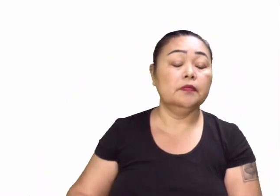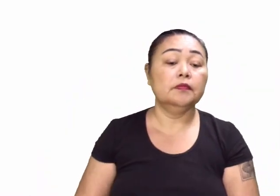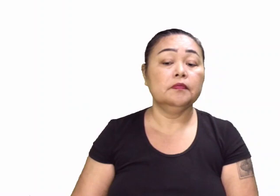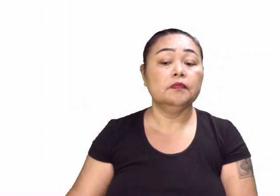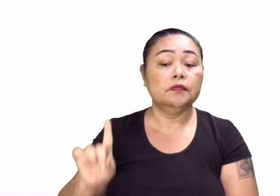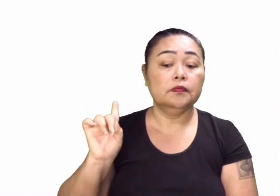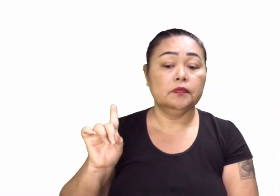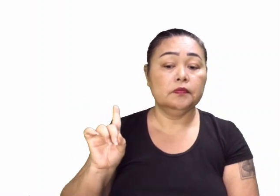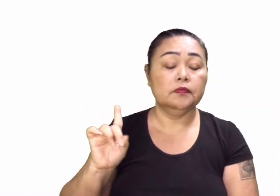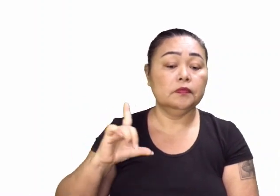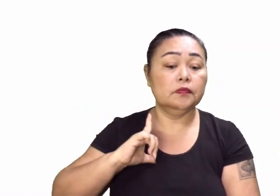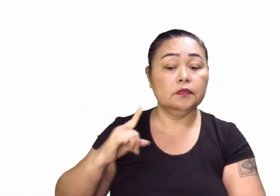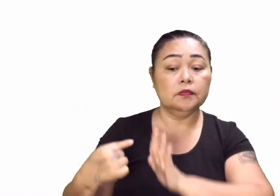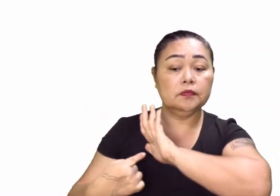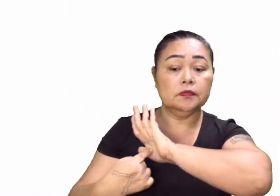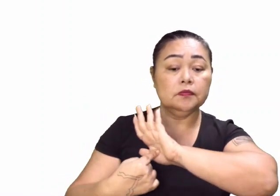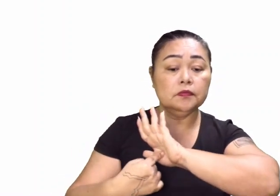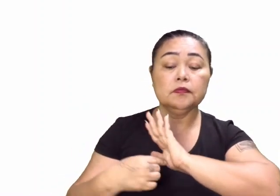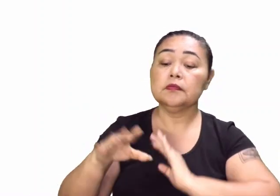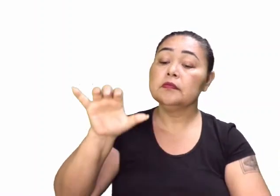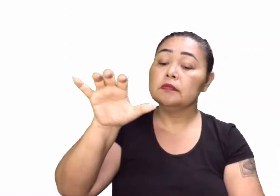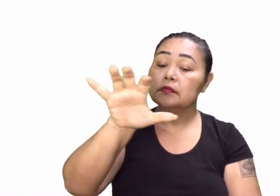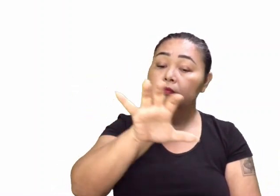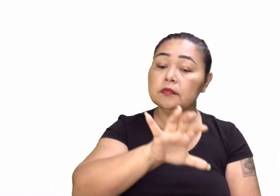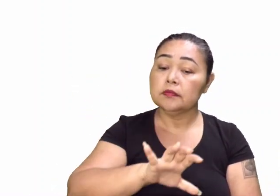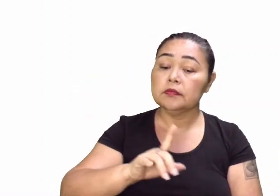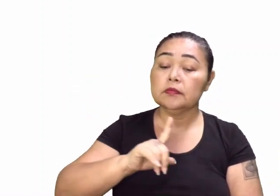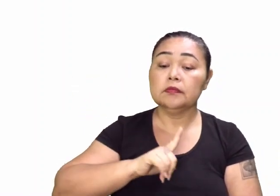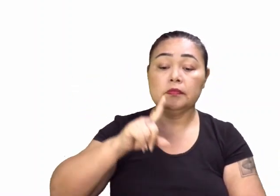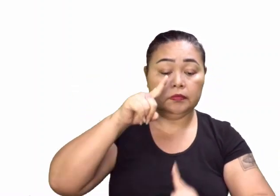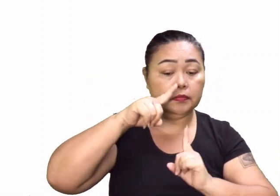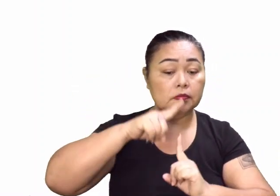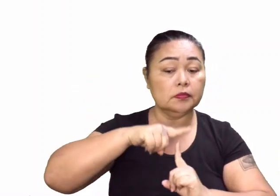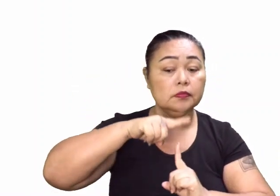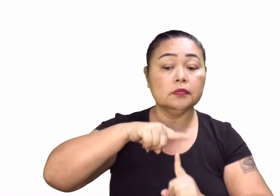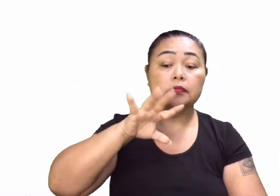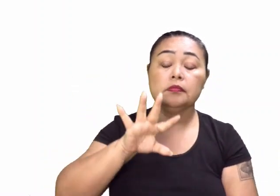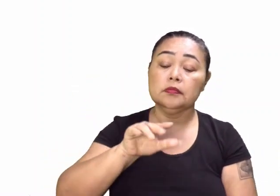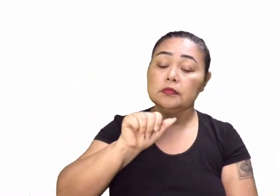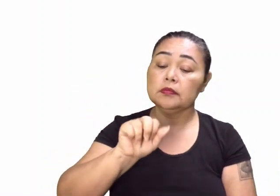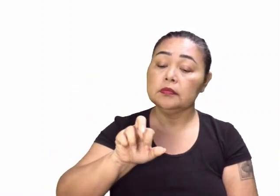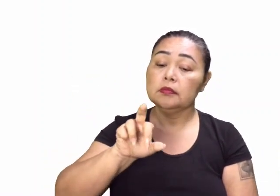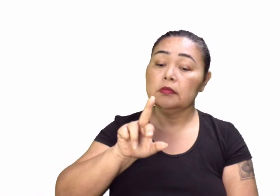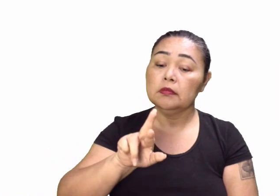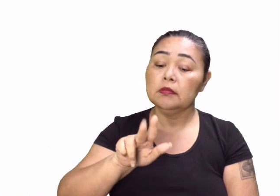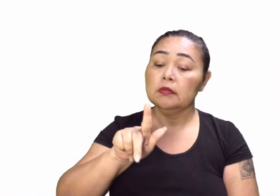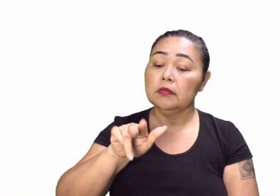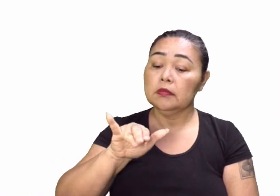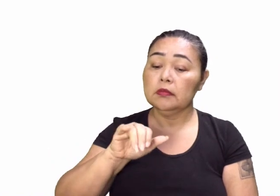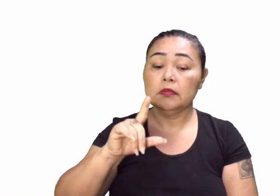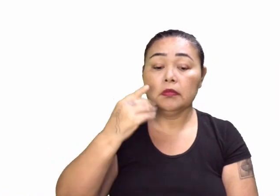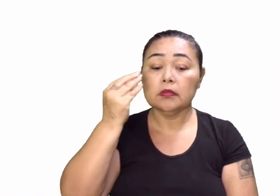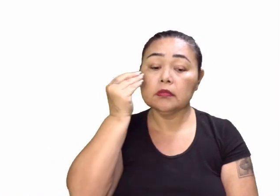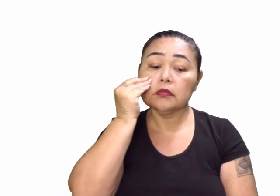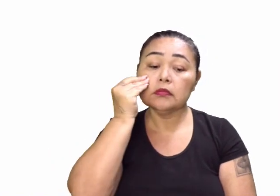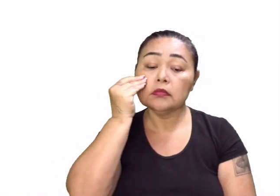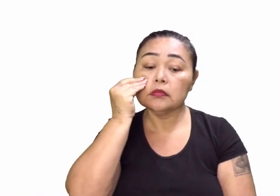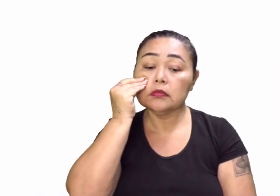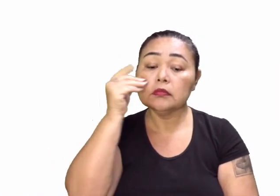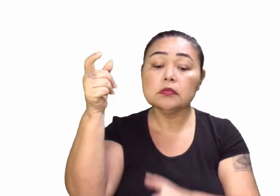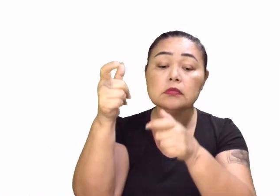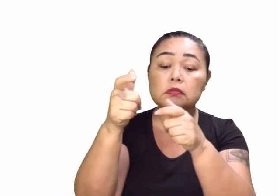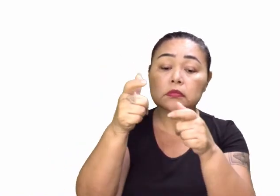Aí temos a representação da bacia do Tocantins-Araguaia. Aquilo que o professor falou para a gente poder verificar a questão